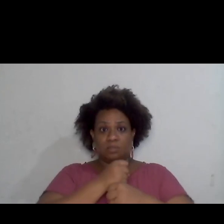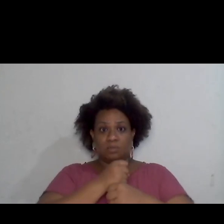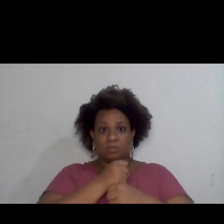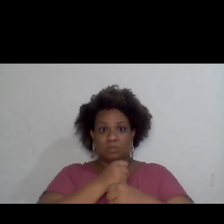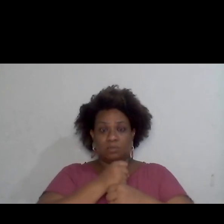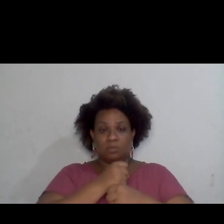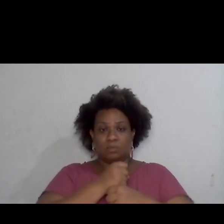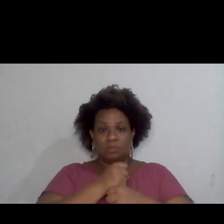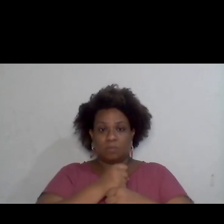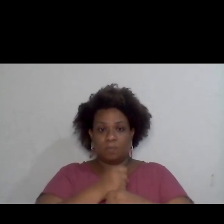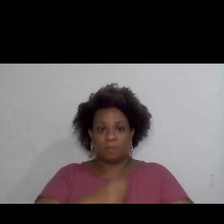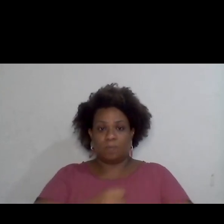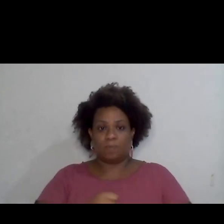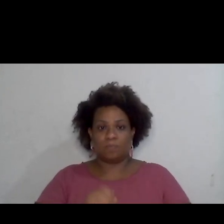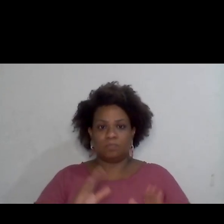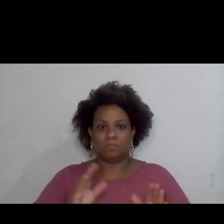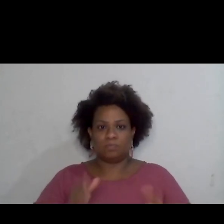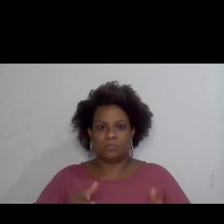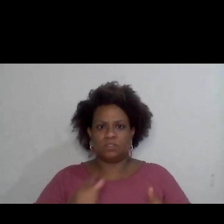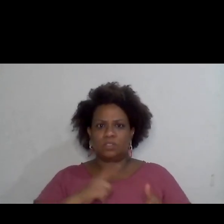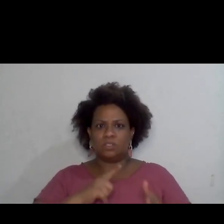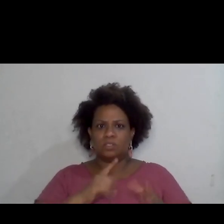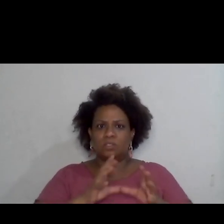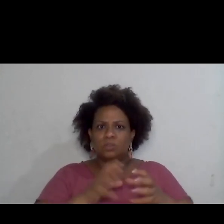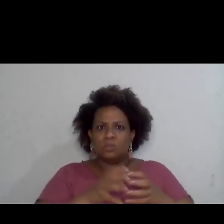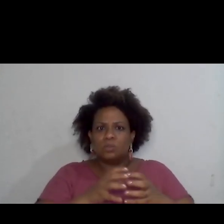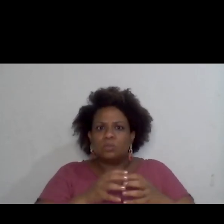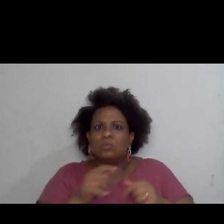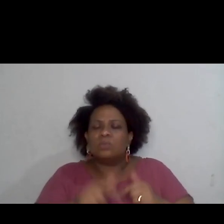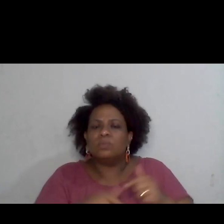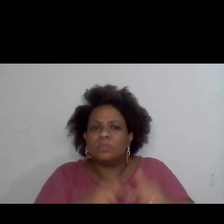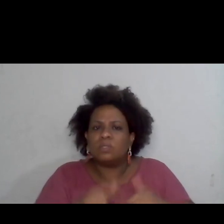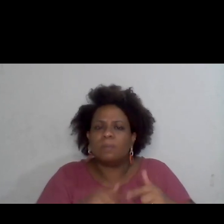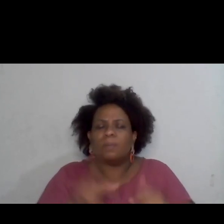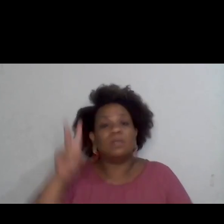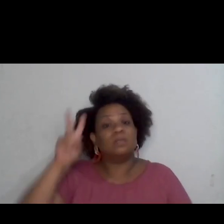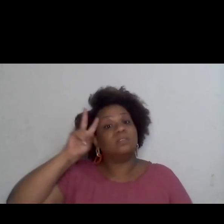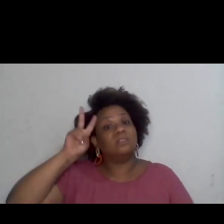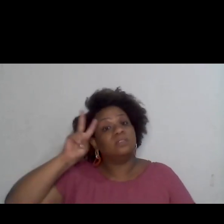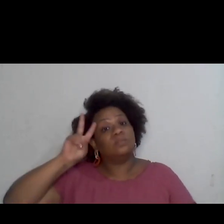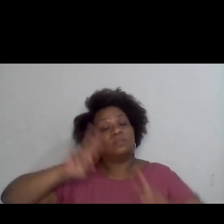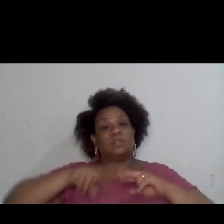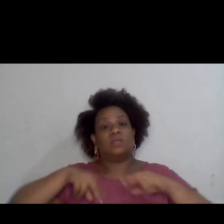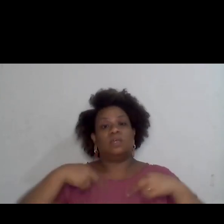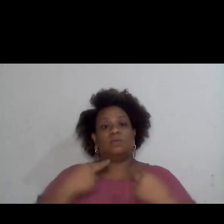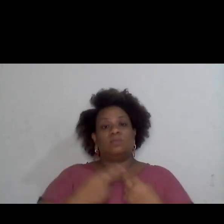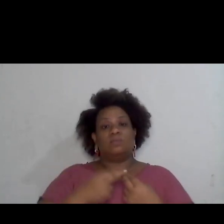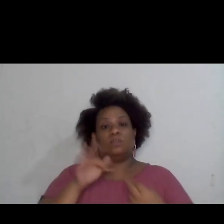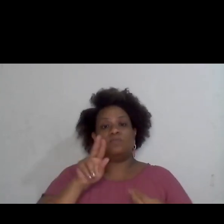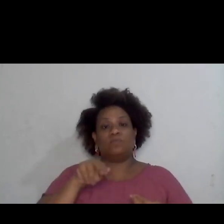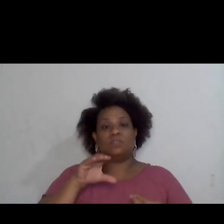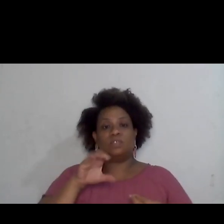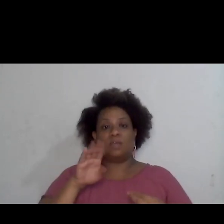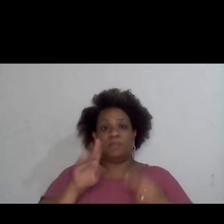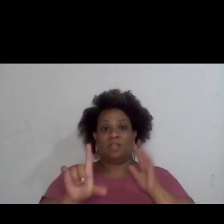Funceb, já existia um grupo de trabalho que toda segunda-feira se reúne na Funceb para falar de lei Paulo Gustavo. Assim